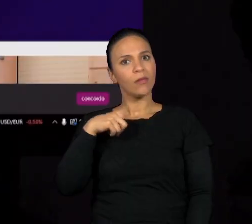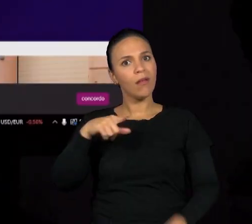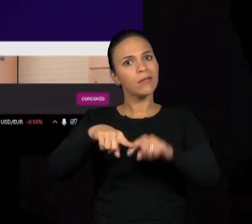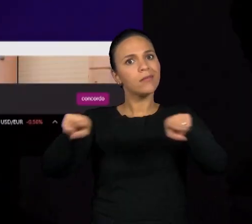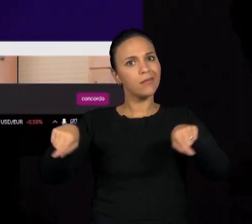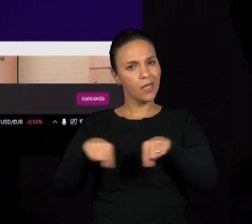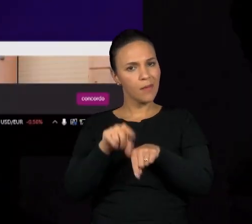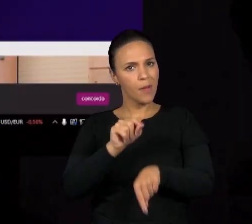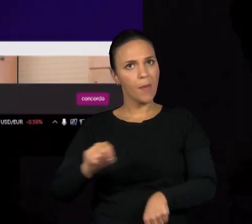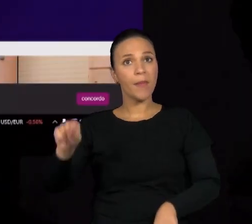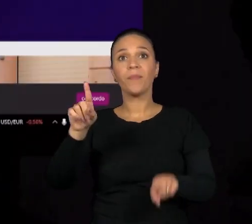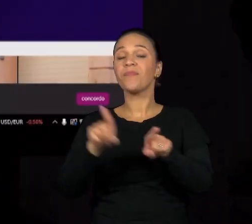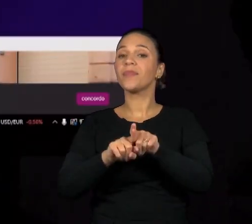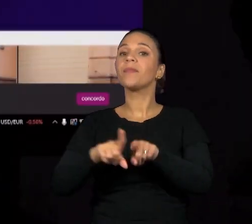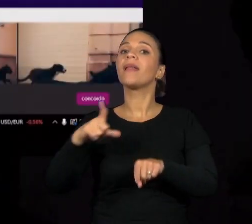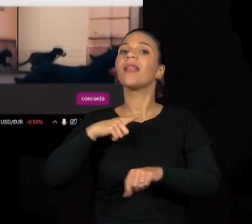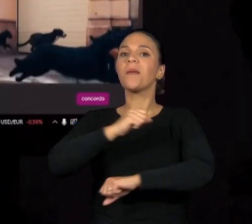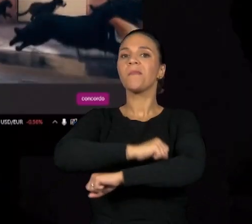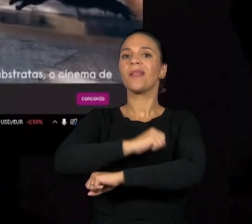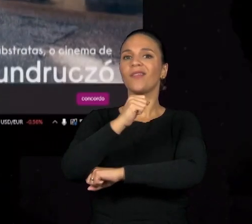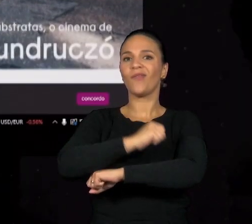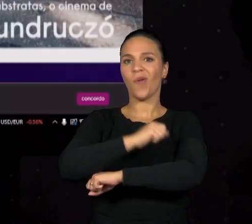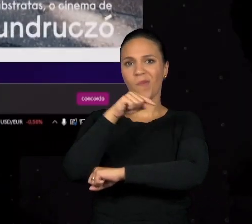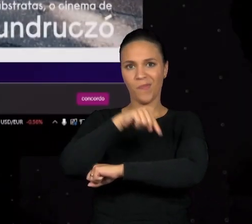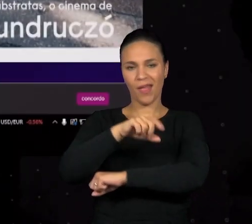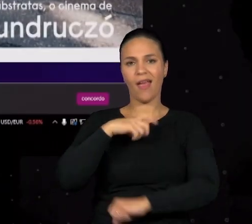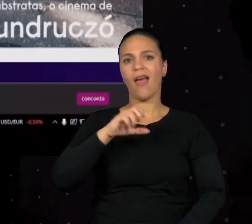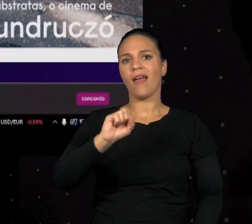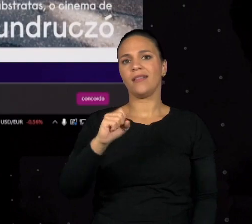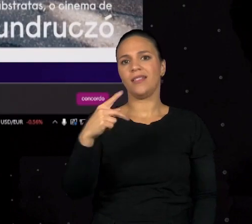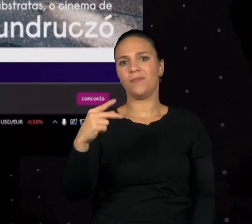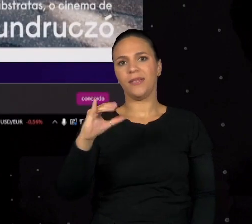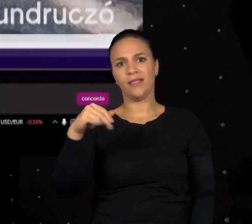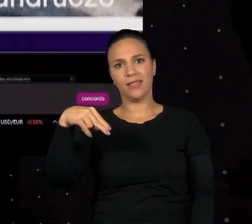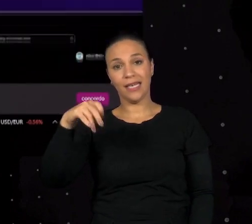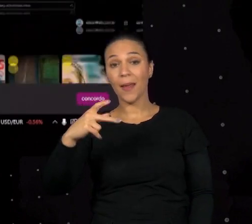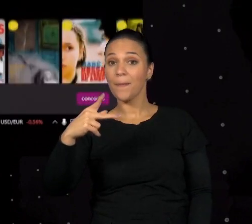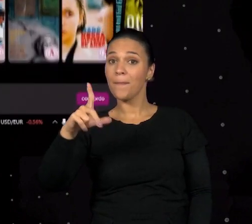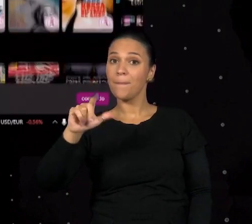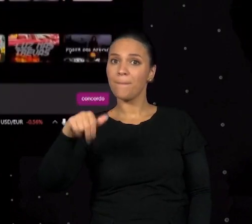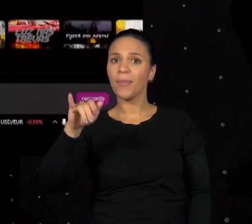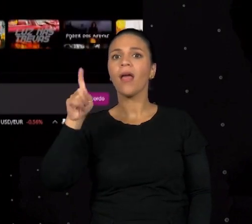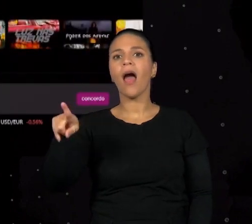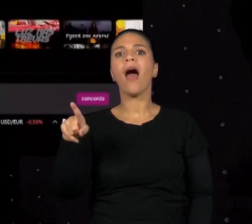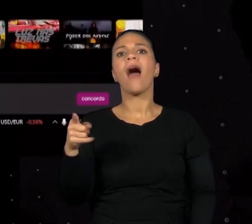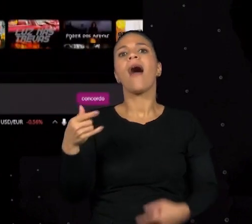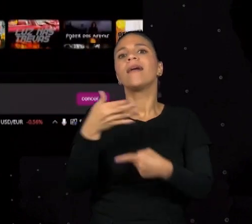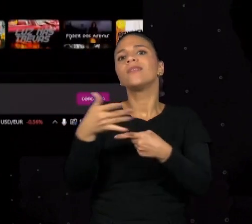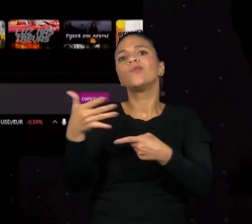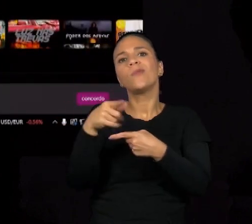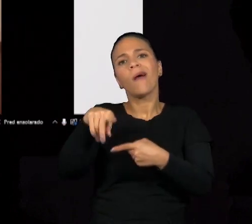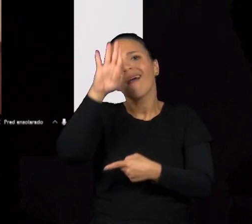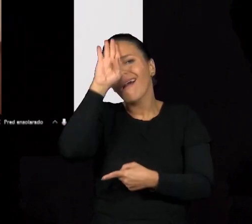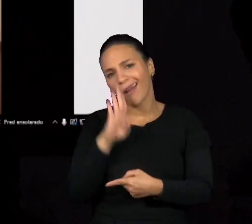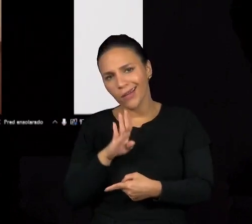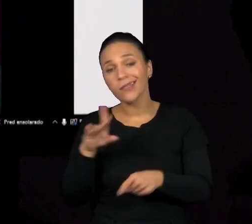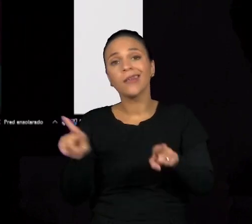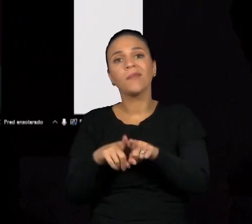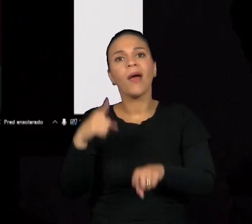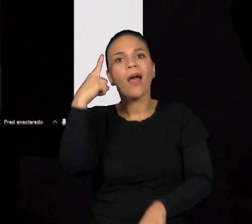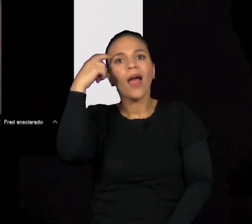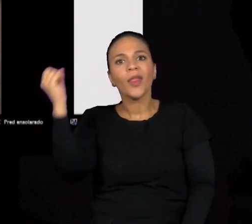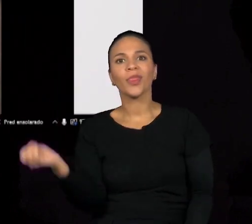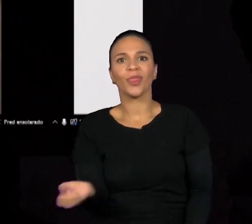nossa plataforma SPCine Play, que é um streaming gratuito. E temos também a nossa área de inovação